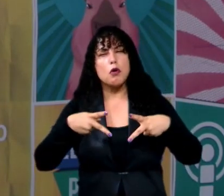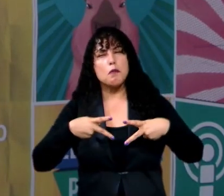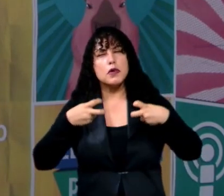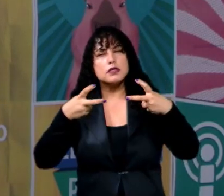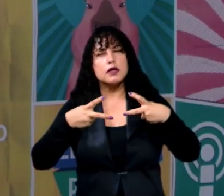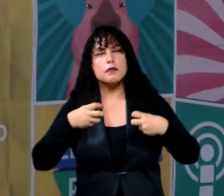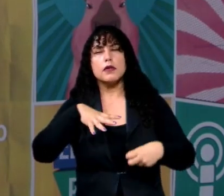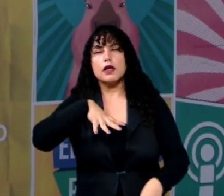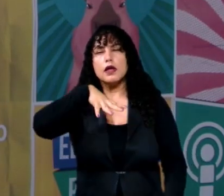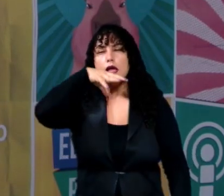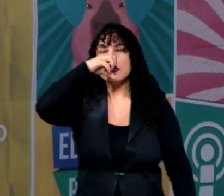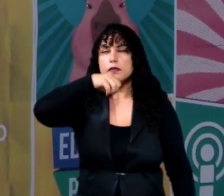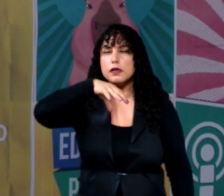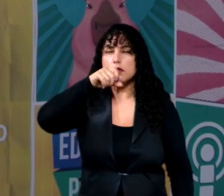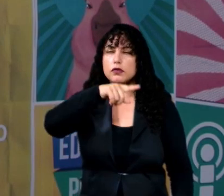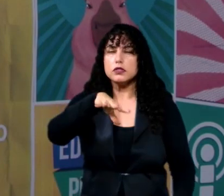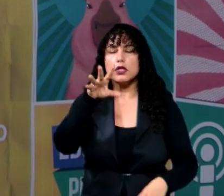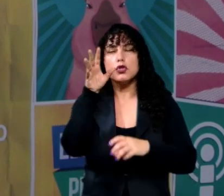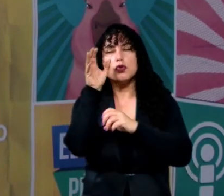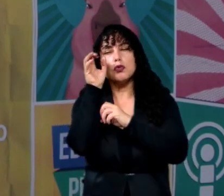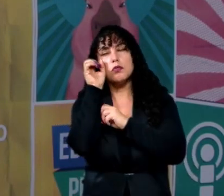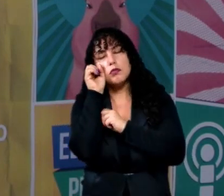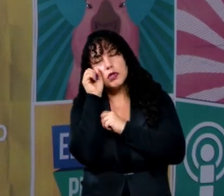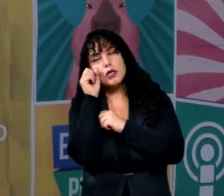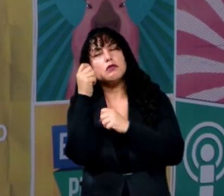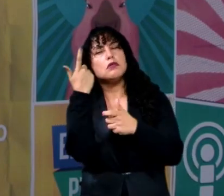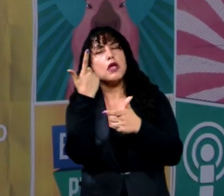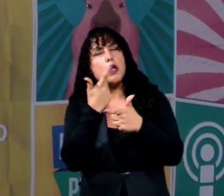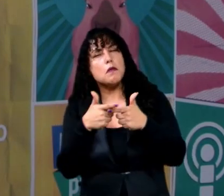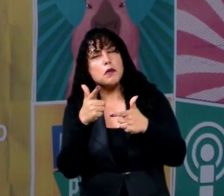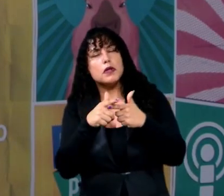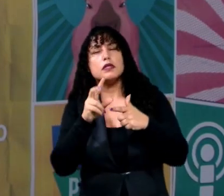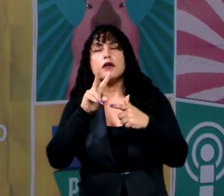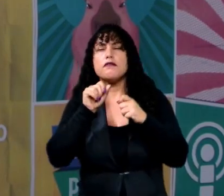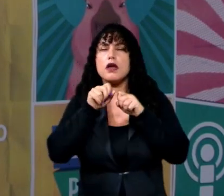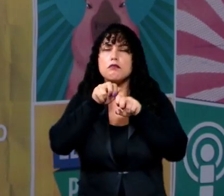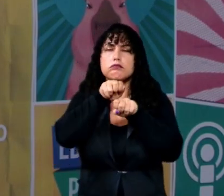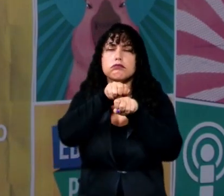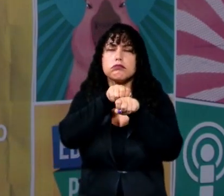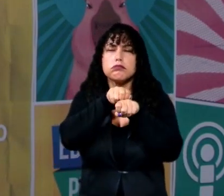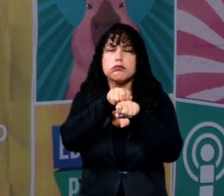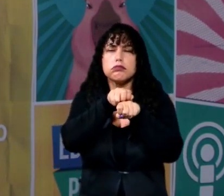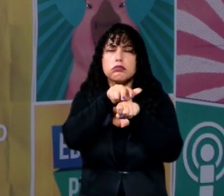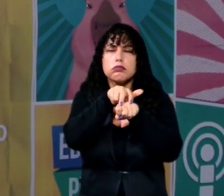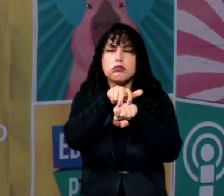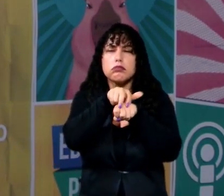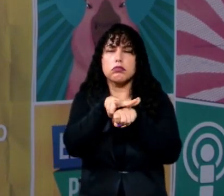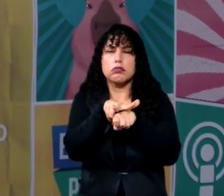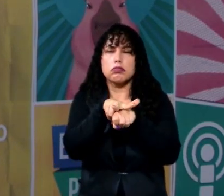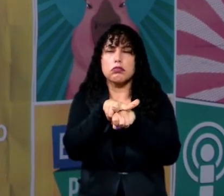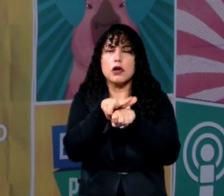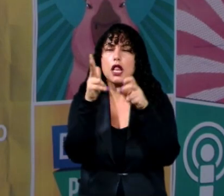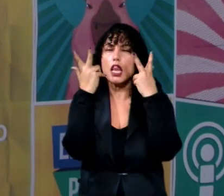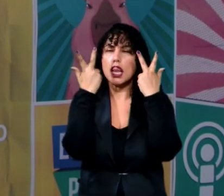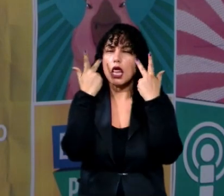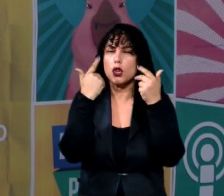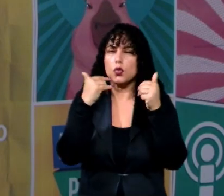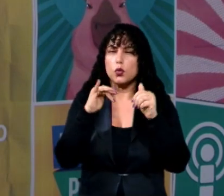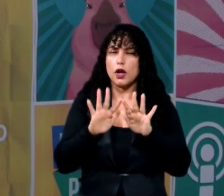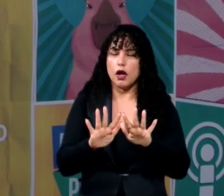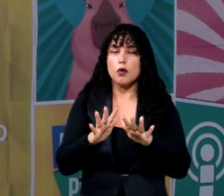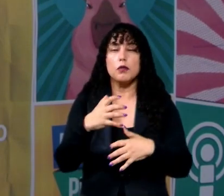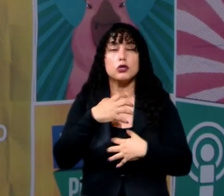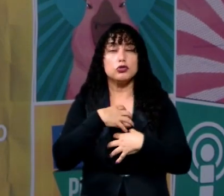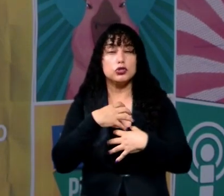respiração. E se você adormecer assim, não tem problema, porque você vai esticar essas pernas naturalmente. Mas a forma